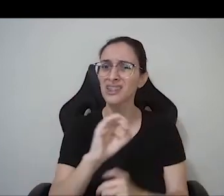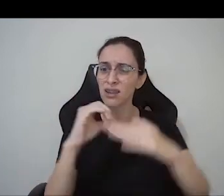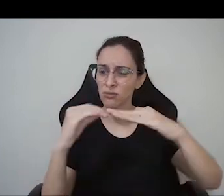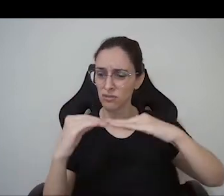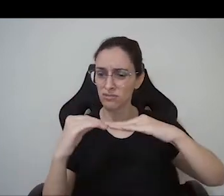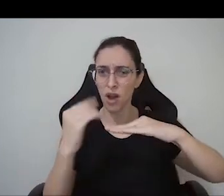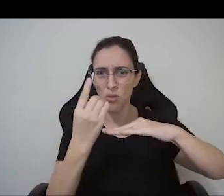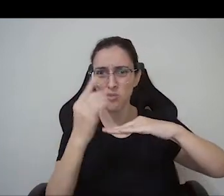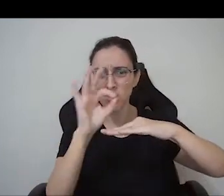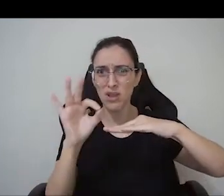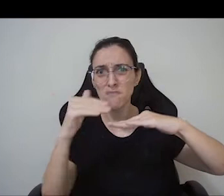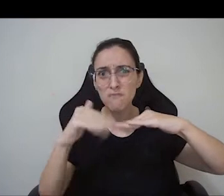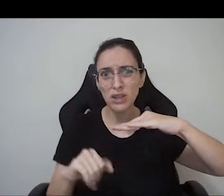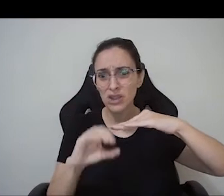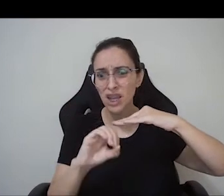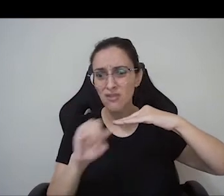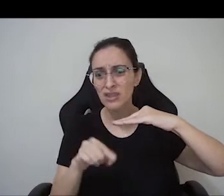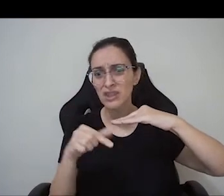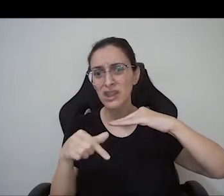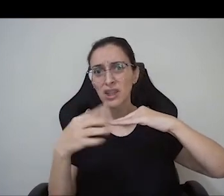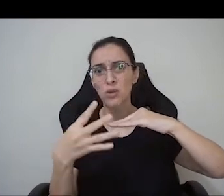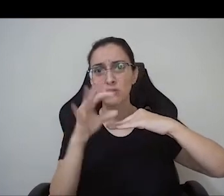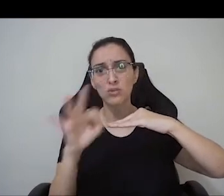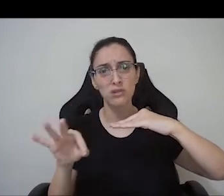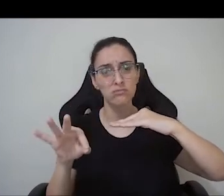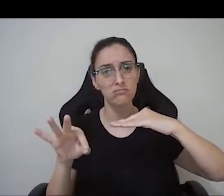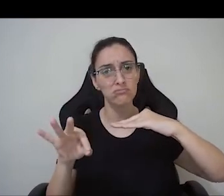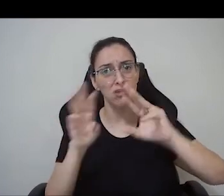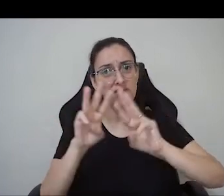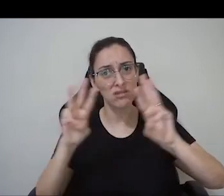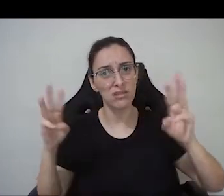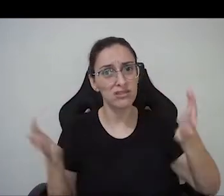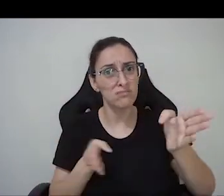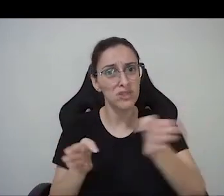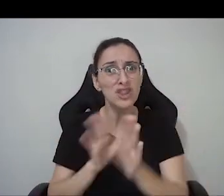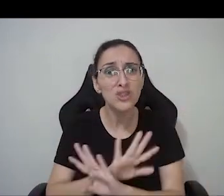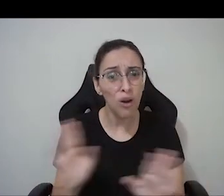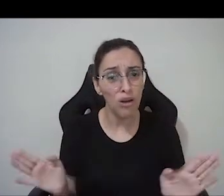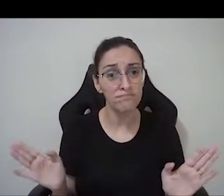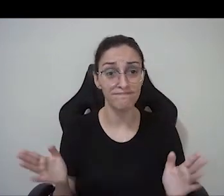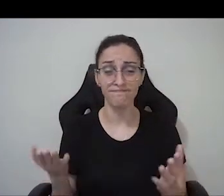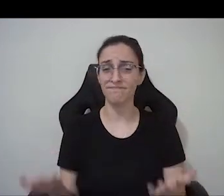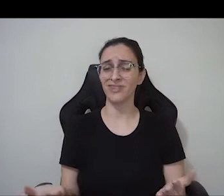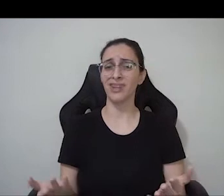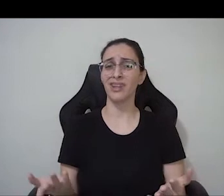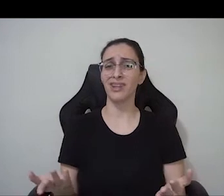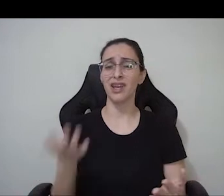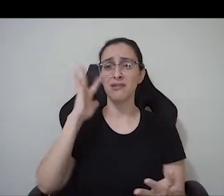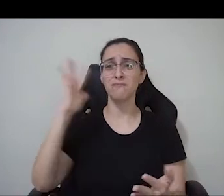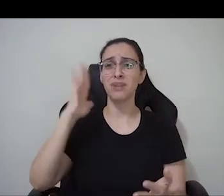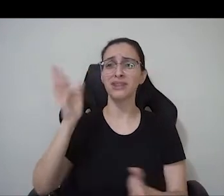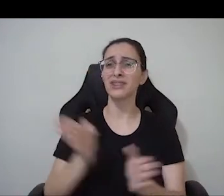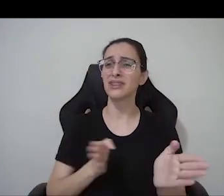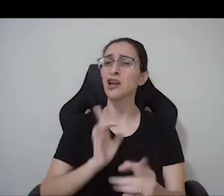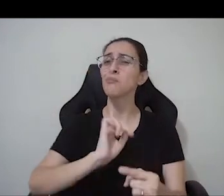para tanto site é algo que me fez pensar. O porquê, então,